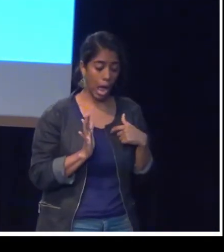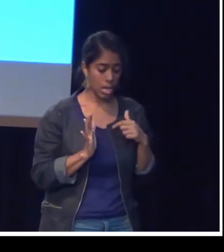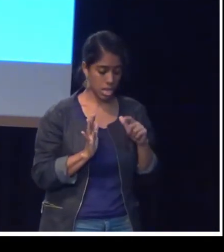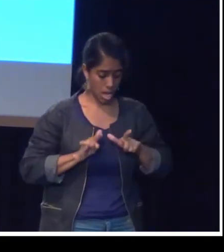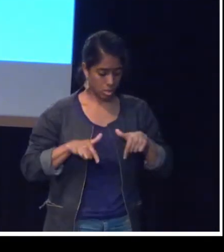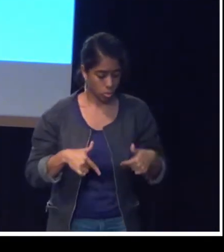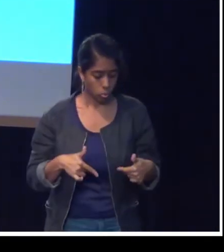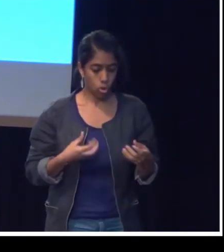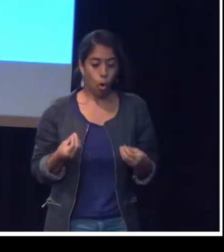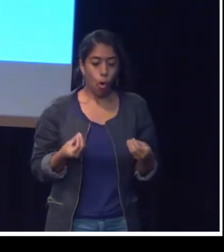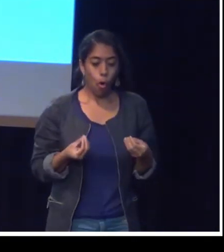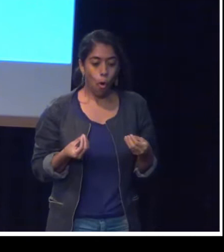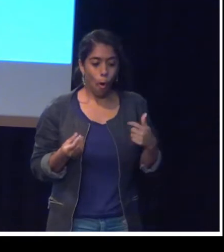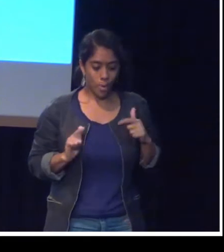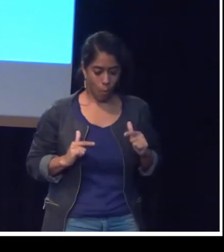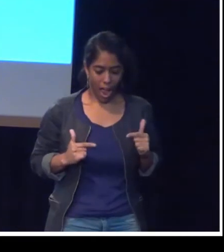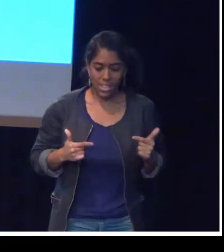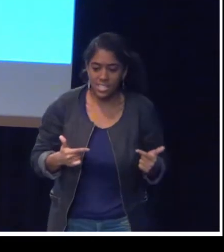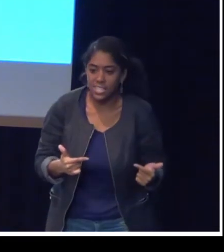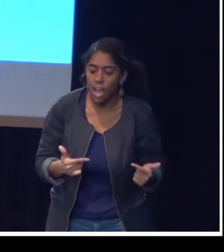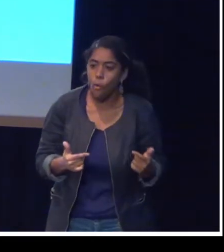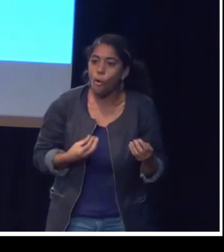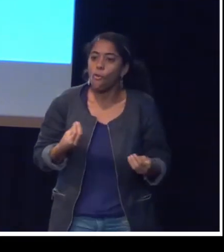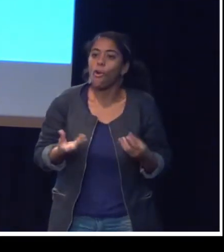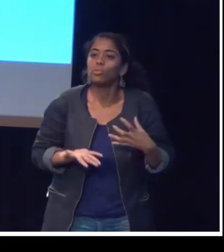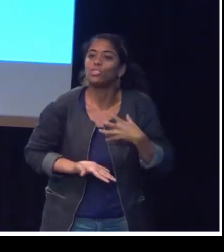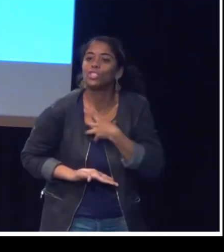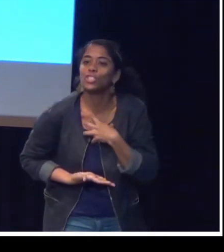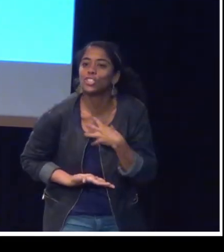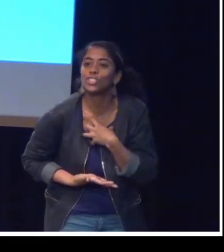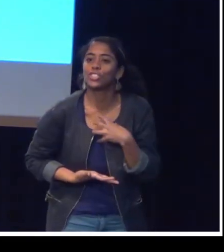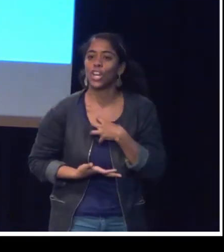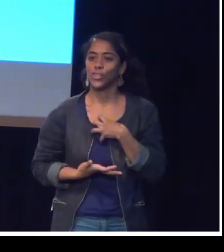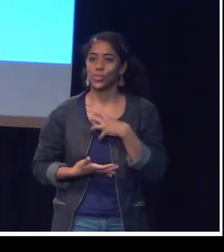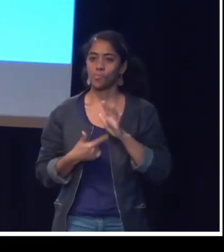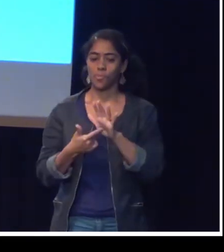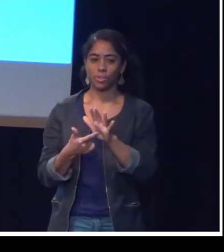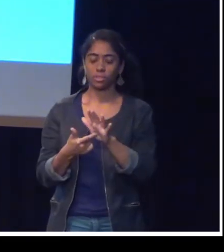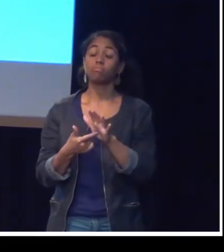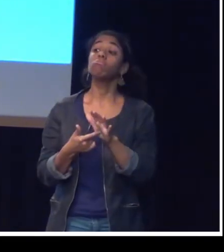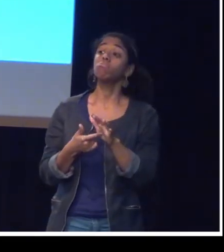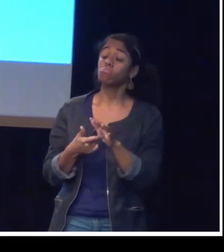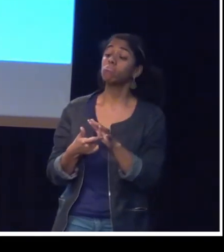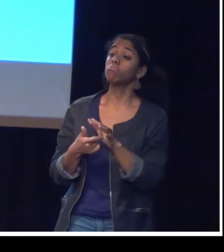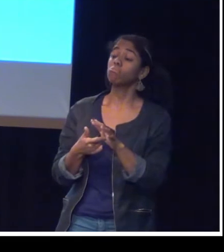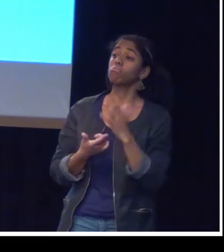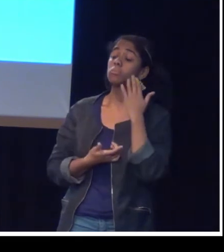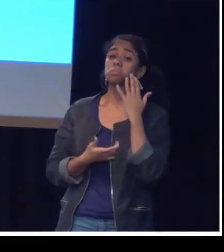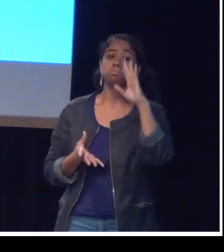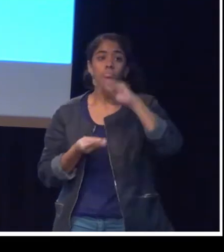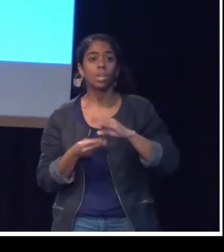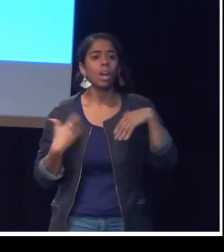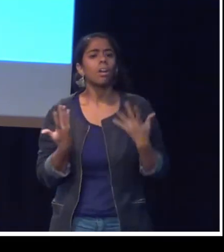comportamento, procedimento, reação ou maneira de ser. E aí a gente vai começar a fazer algumas perguntas que talvez a